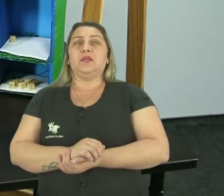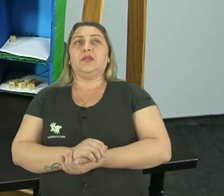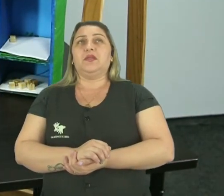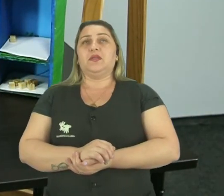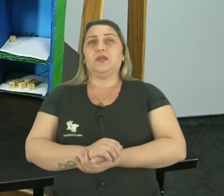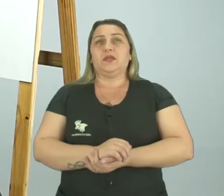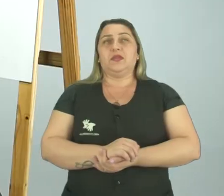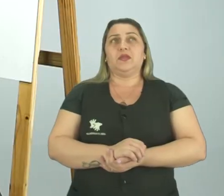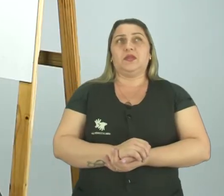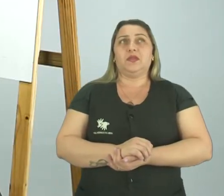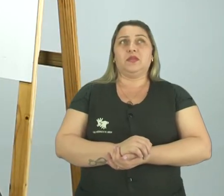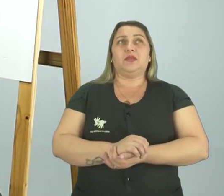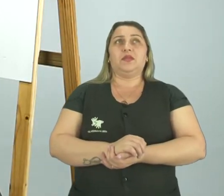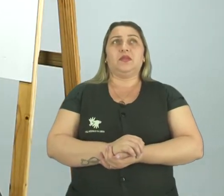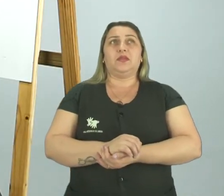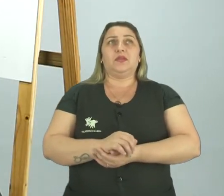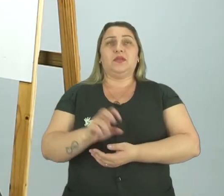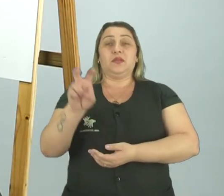vou ter